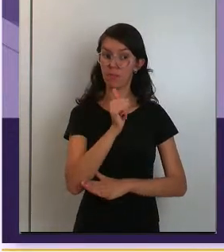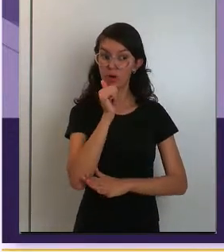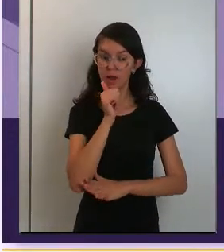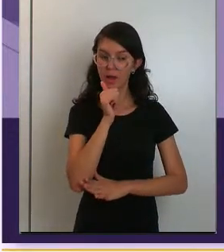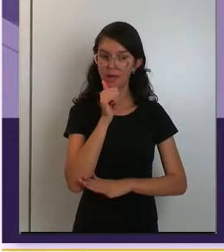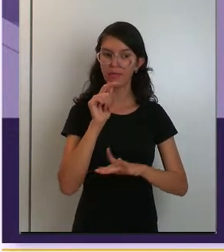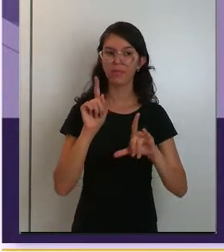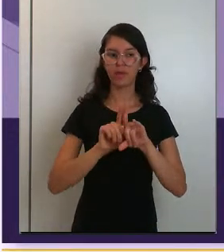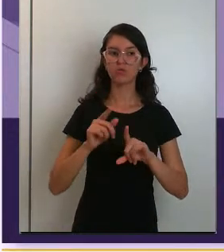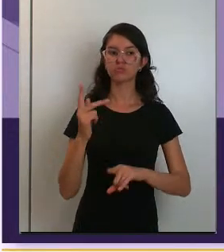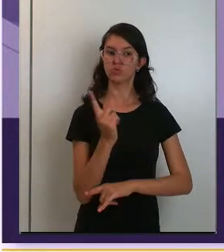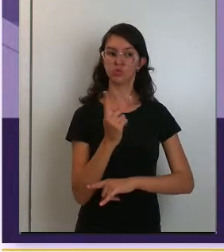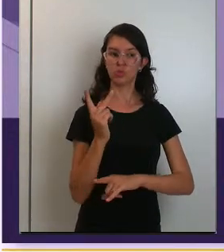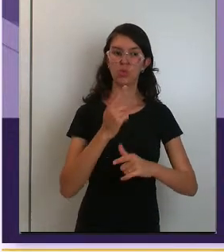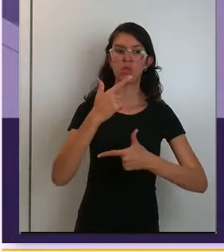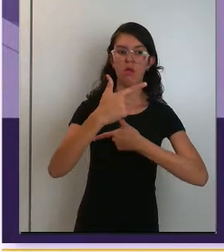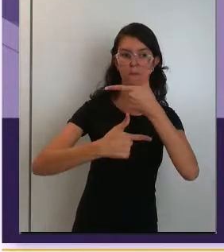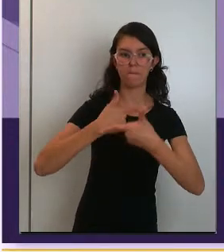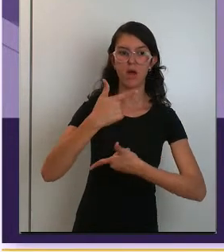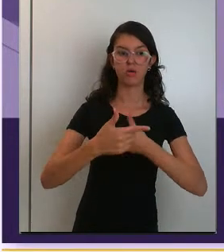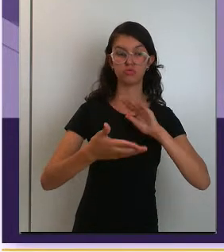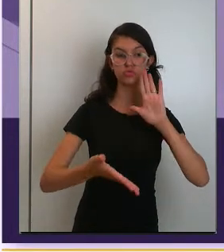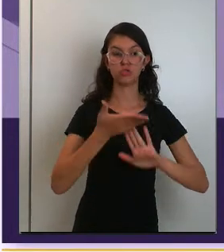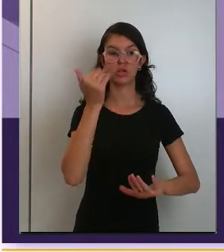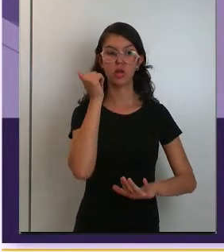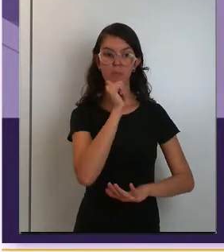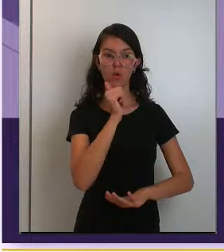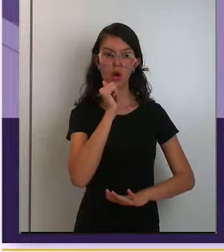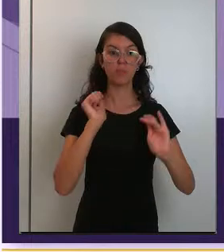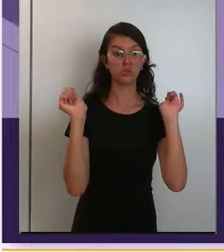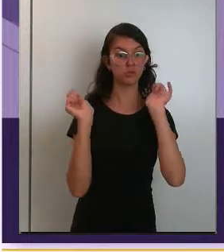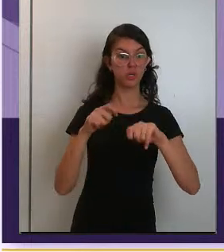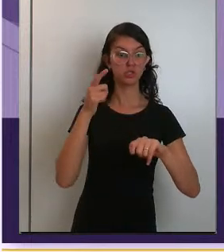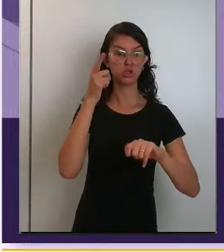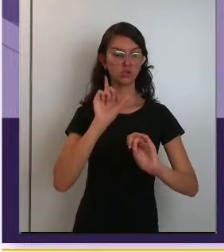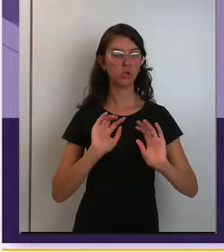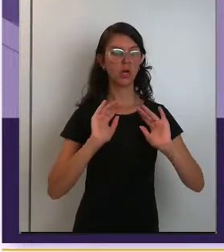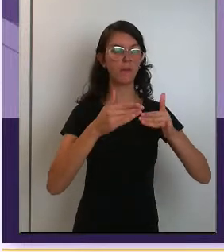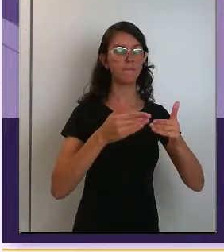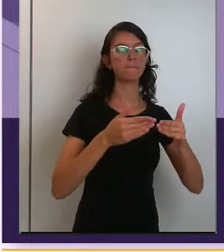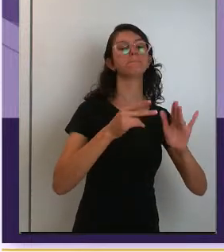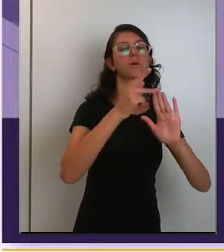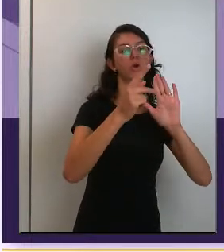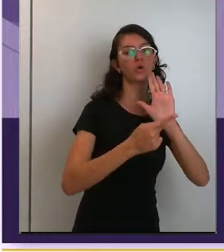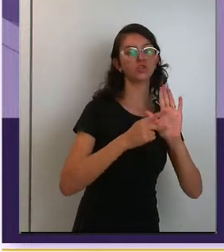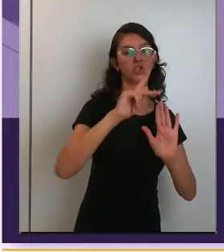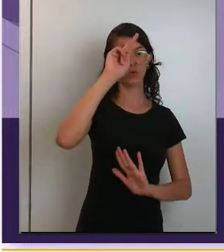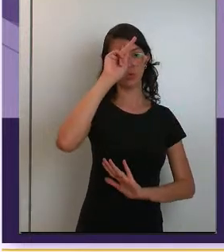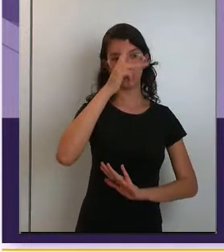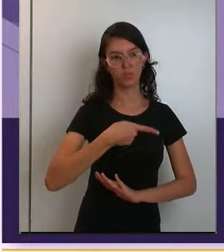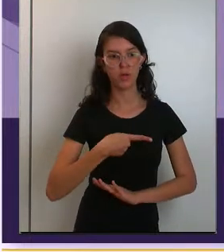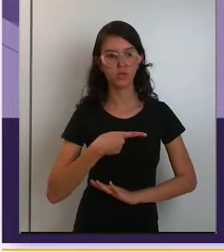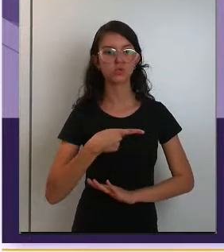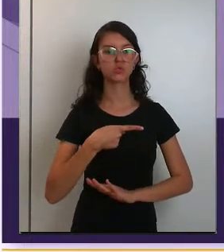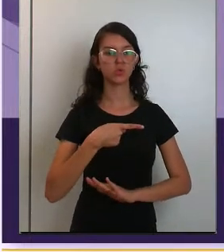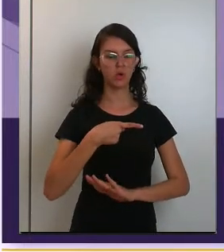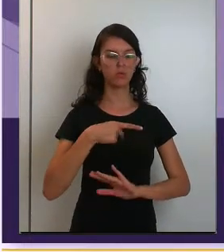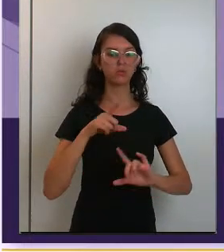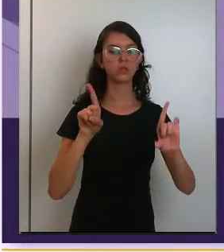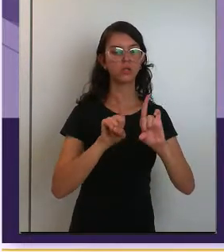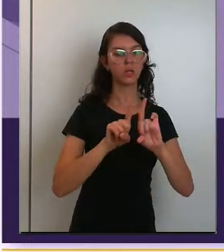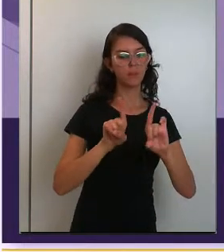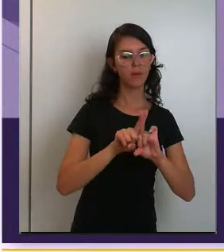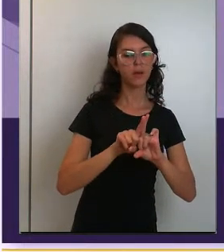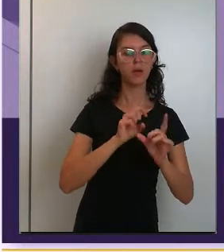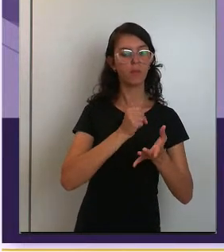dupla jornada também tira das mulheres a possibilidade de se dedicarem a projetos pessoais, a usufruir um pouco do tempo livre da forma